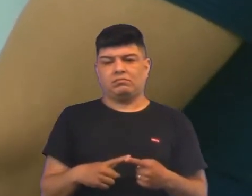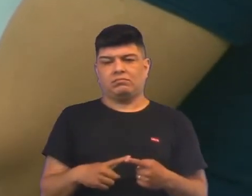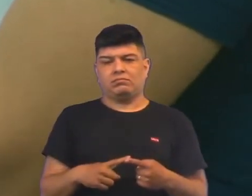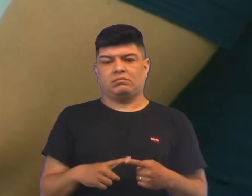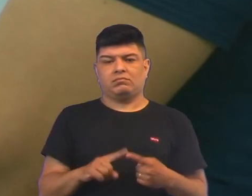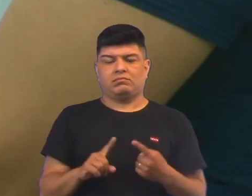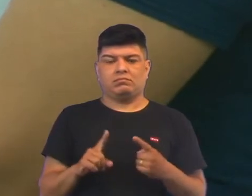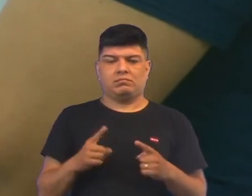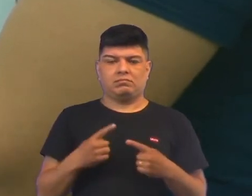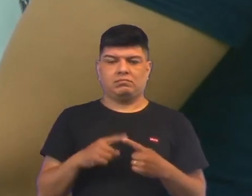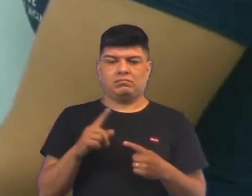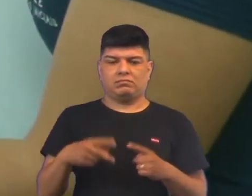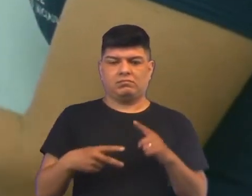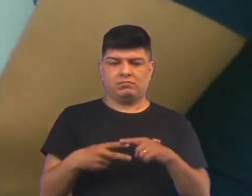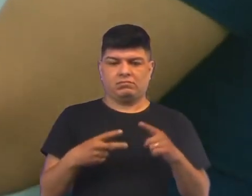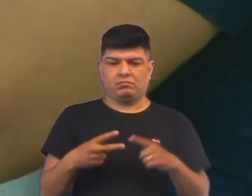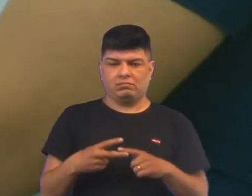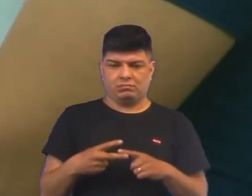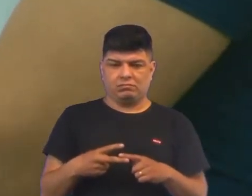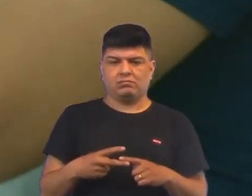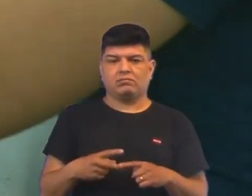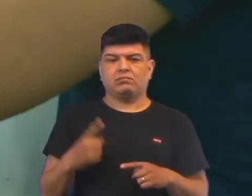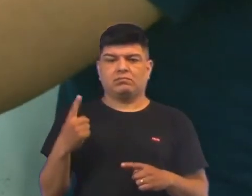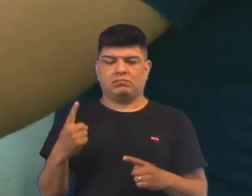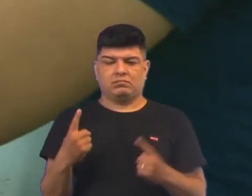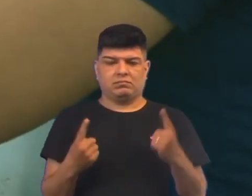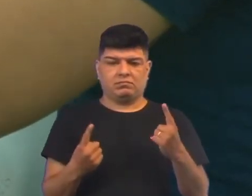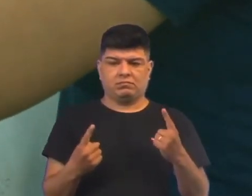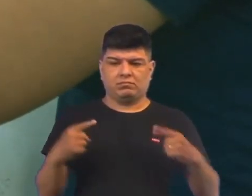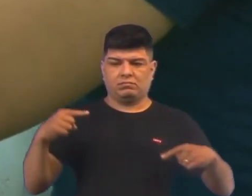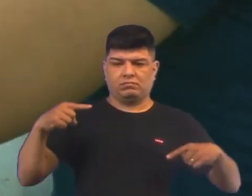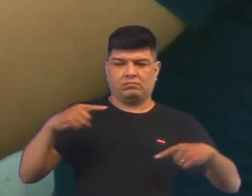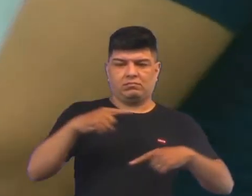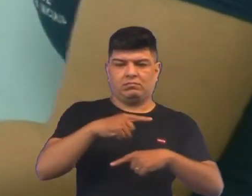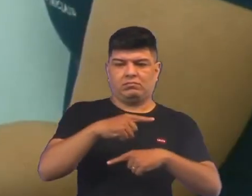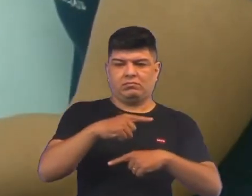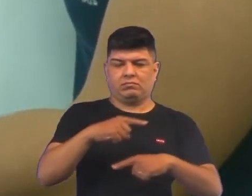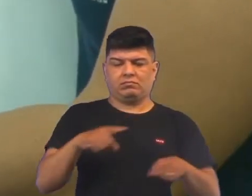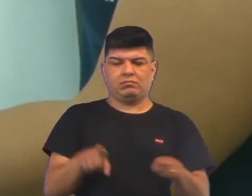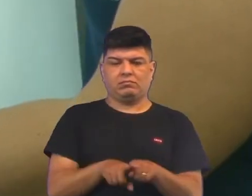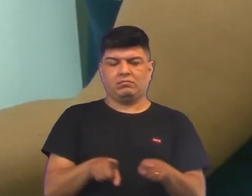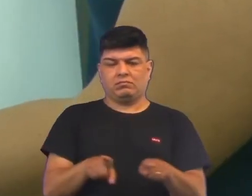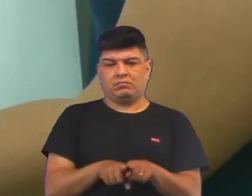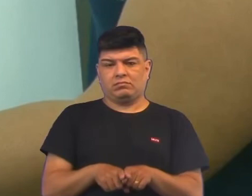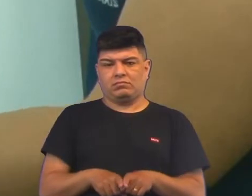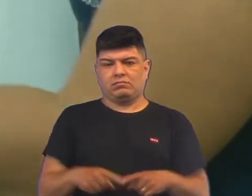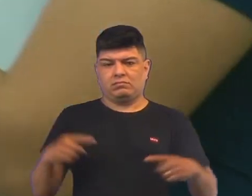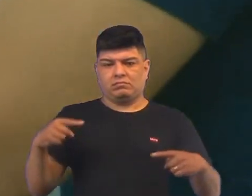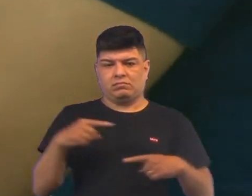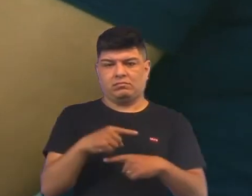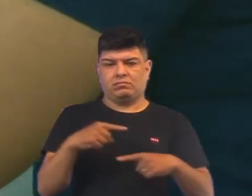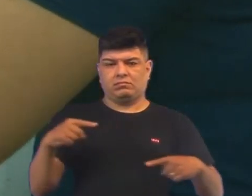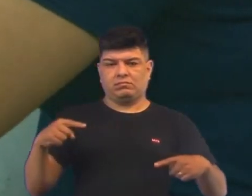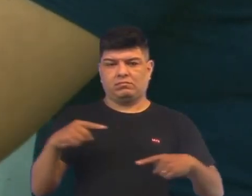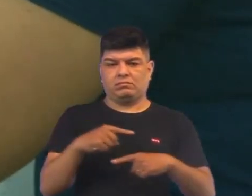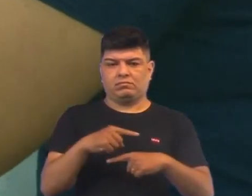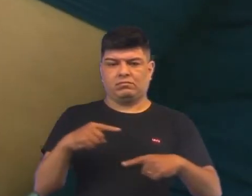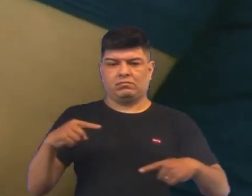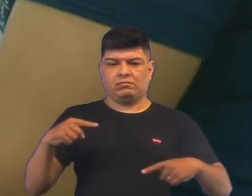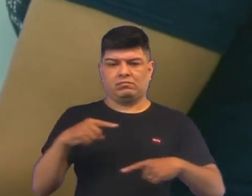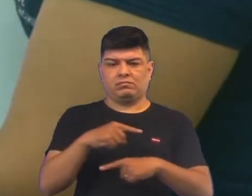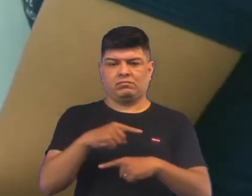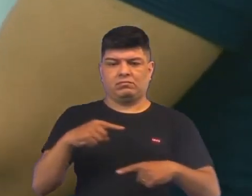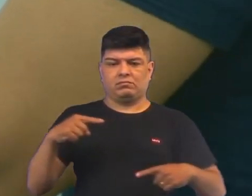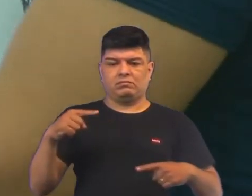O paralelogramo, ele tem 2 lados, esse com esse, tá? São paralelos, e esse